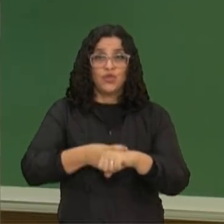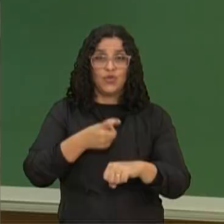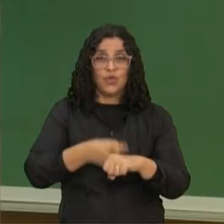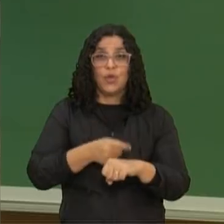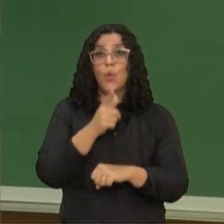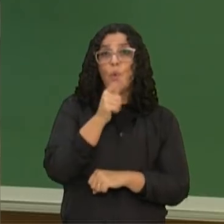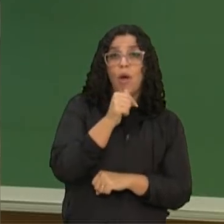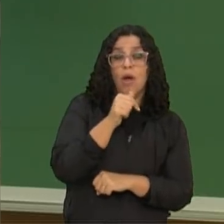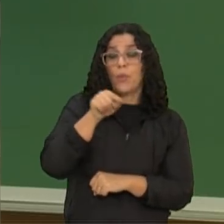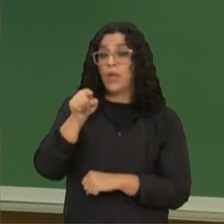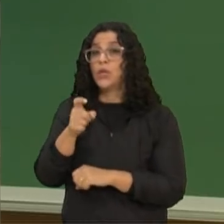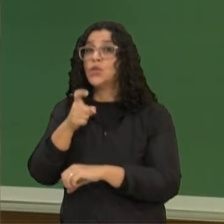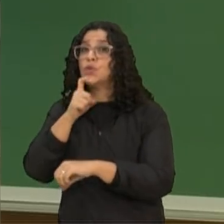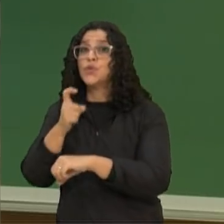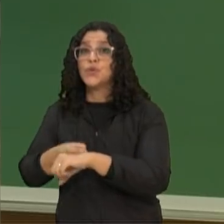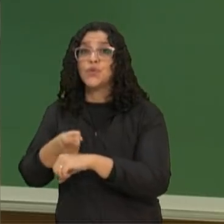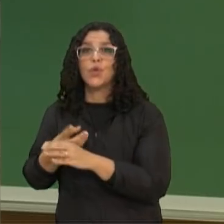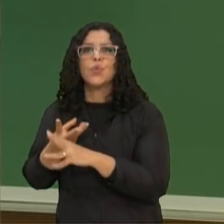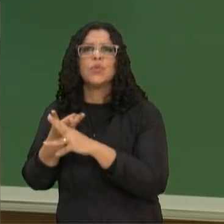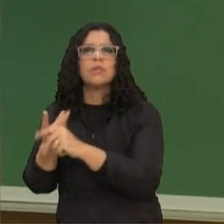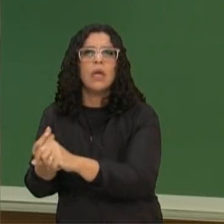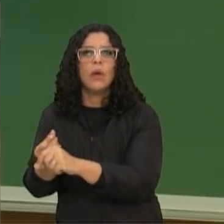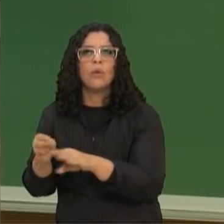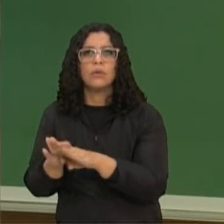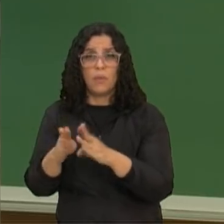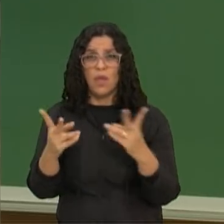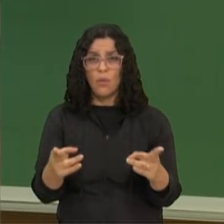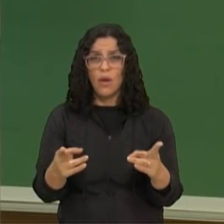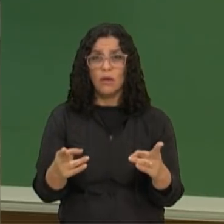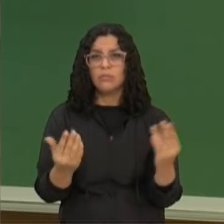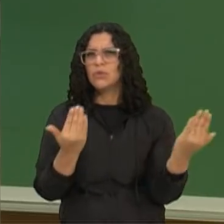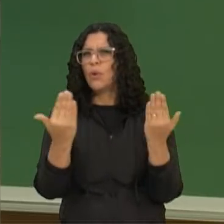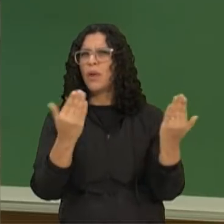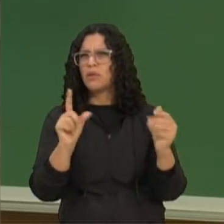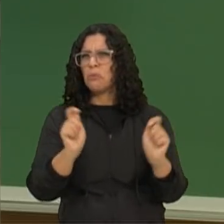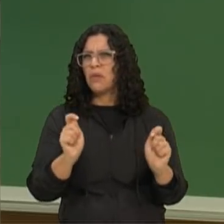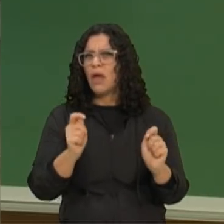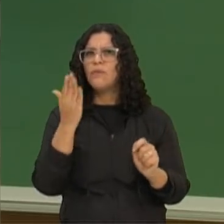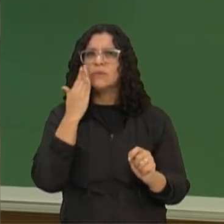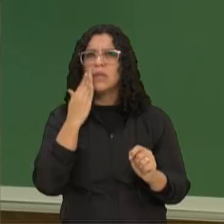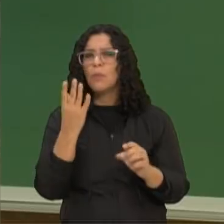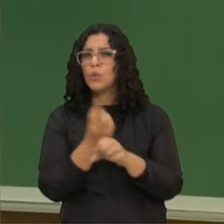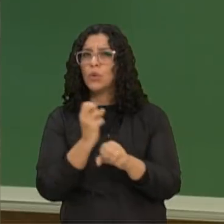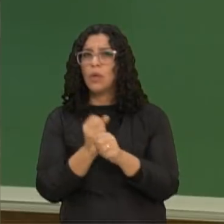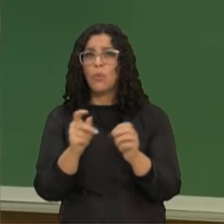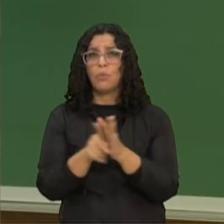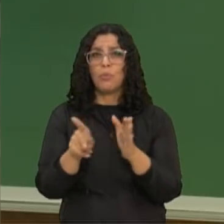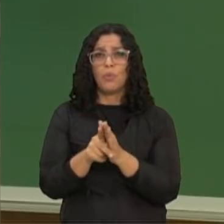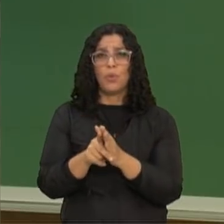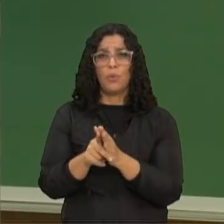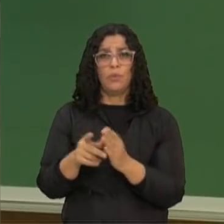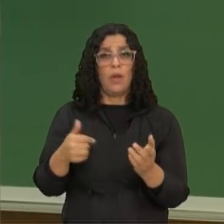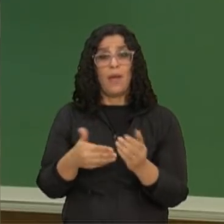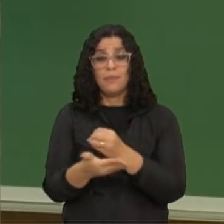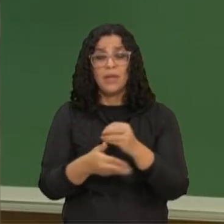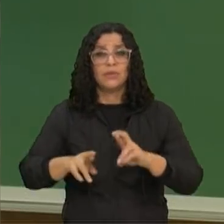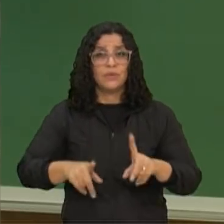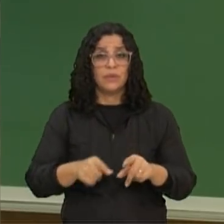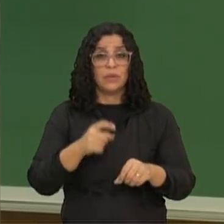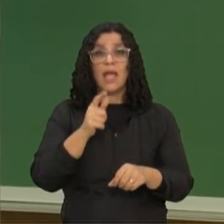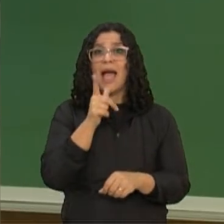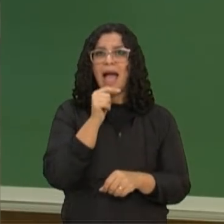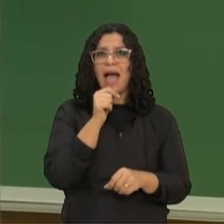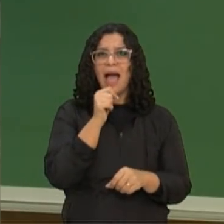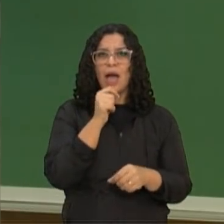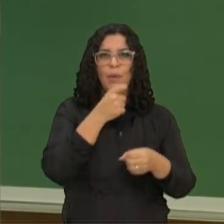são iguais. E aqui vem um detalhe, você não tem um parâmetro aqui para você estar trabalhando e definir. A base é diferente. O gelo de